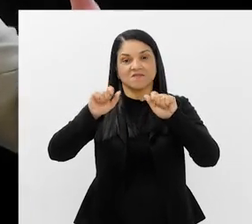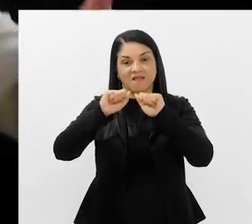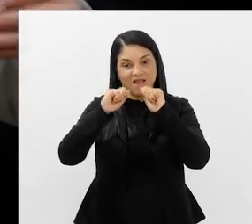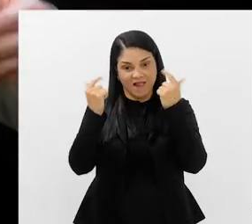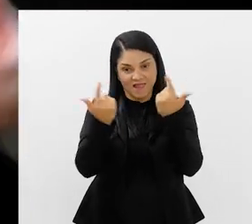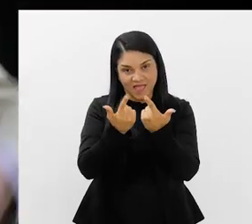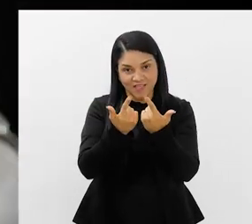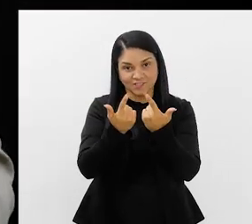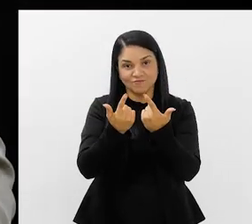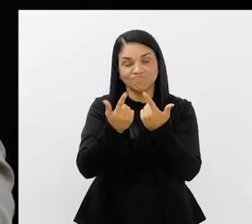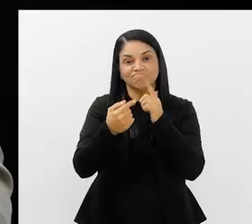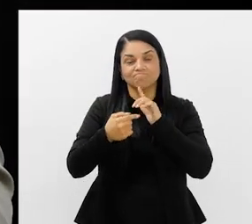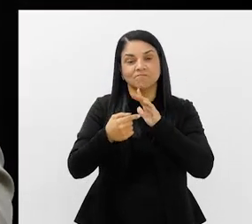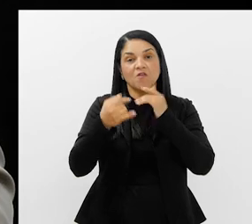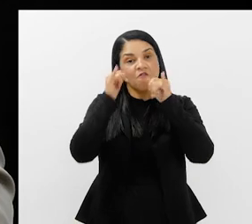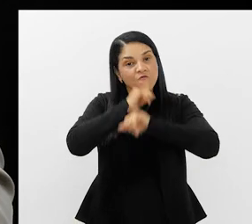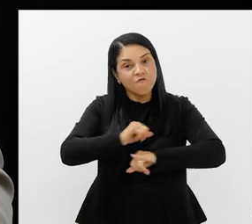o seu